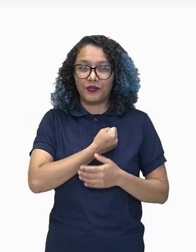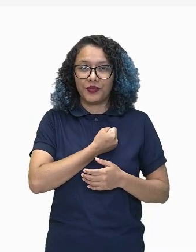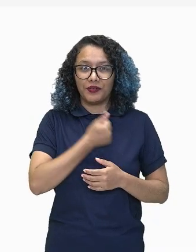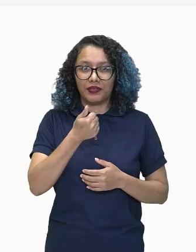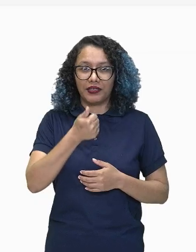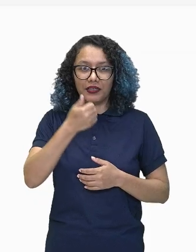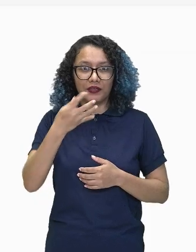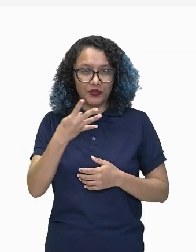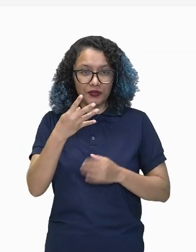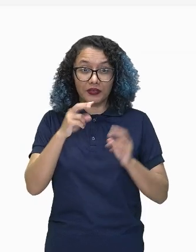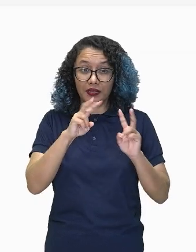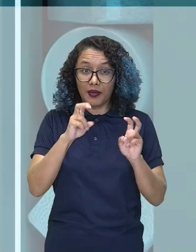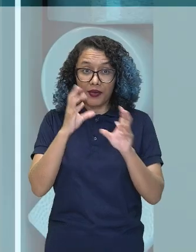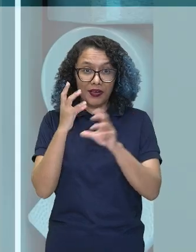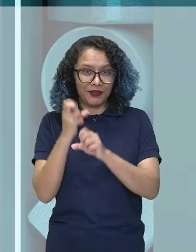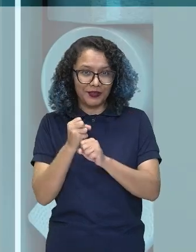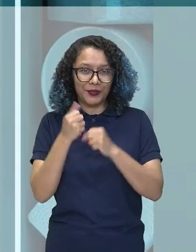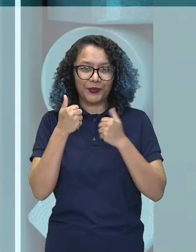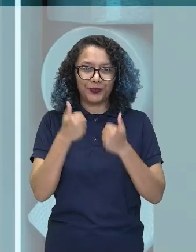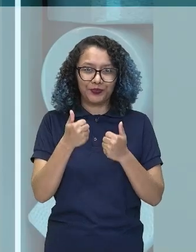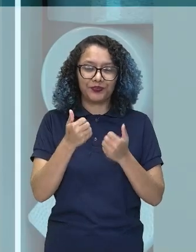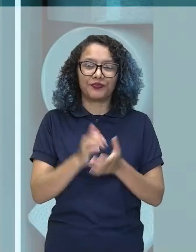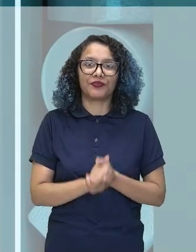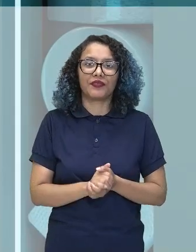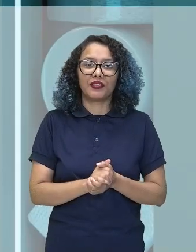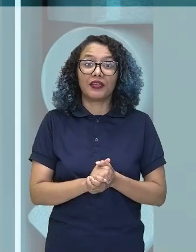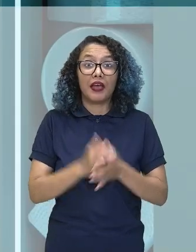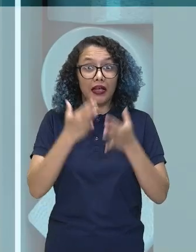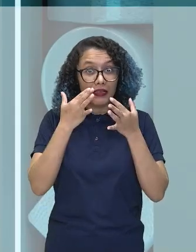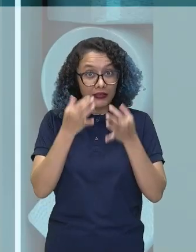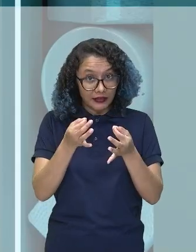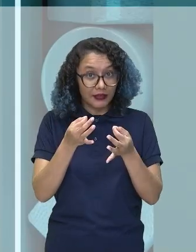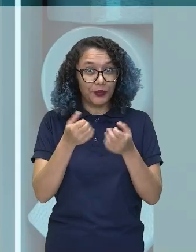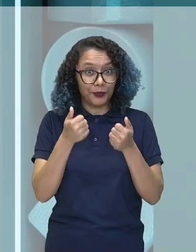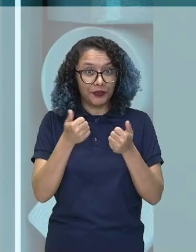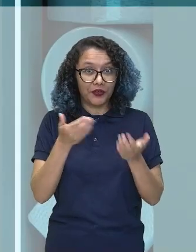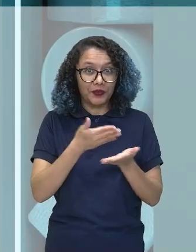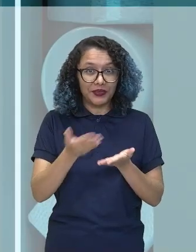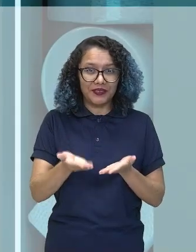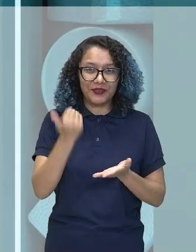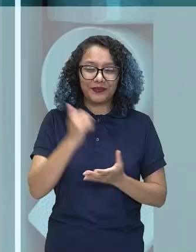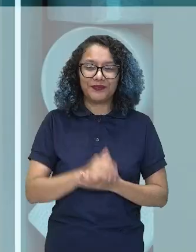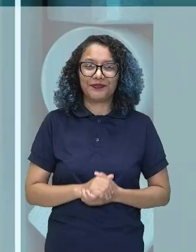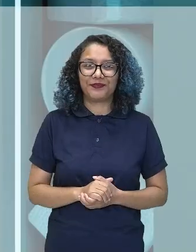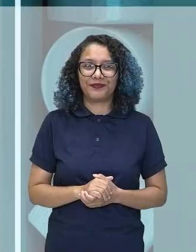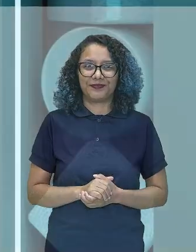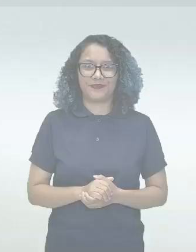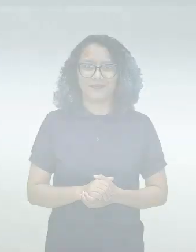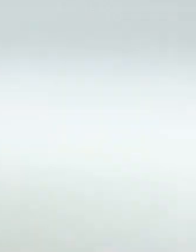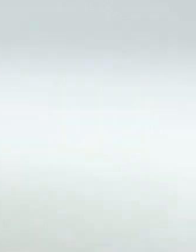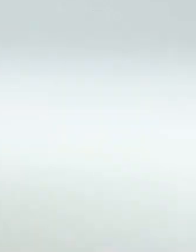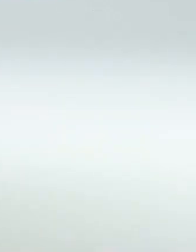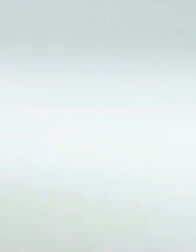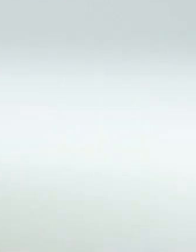nossa aula de revisão. Muito bem, muita atenção agora e vamos para mais uma aula.